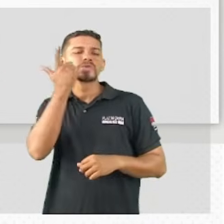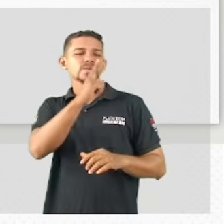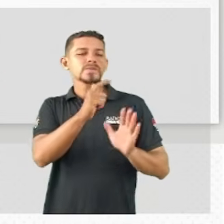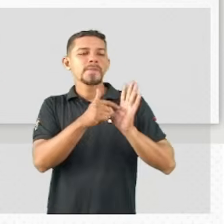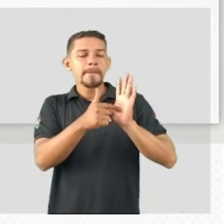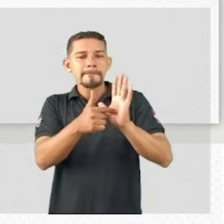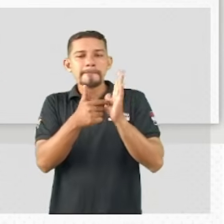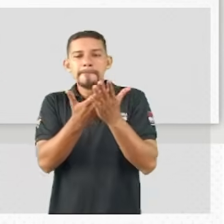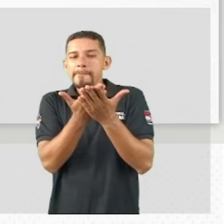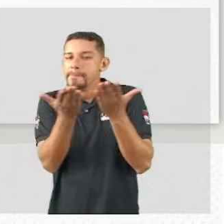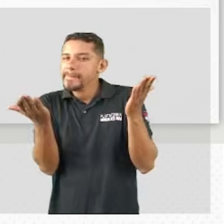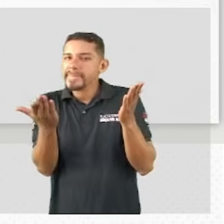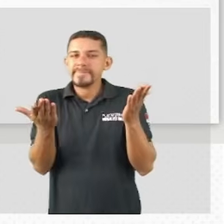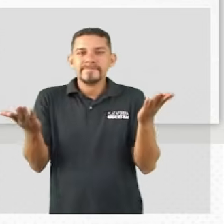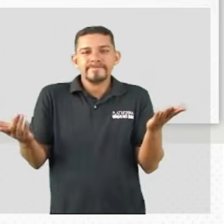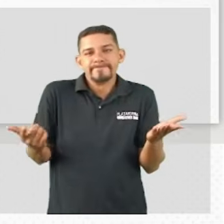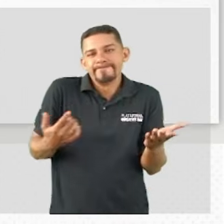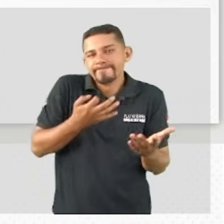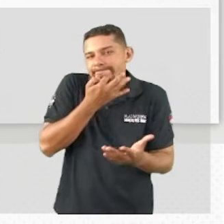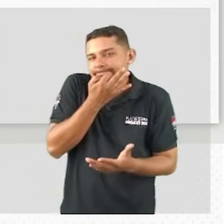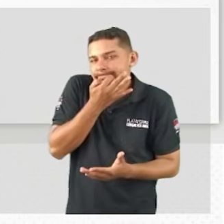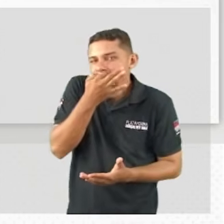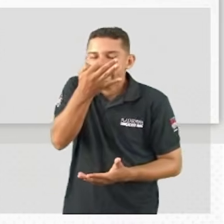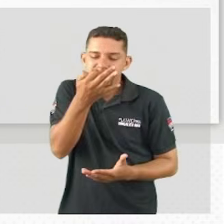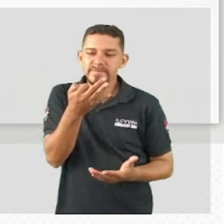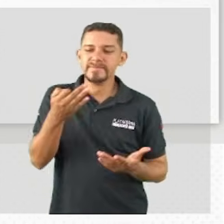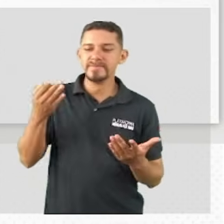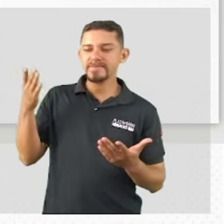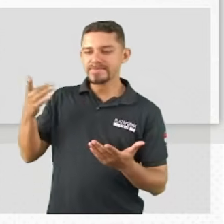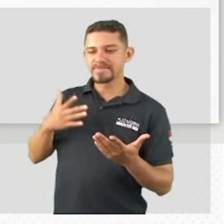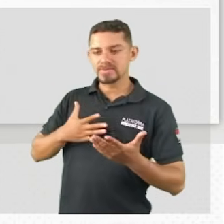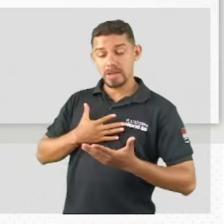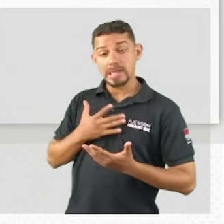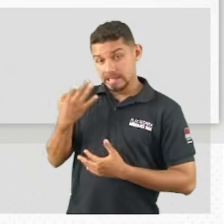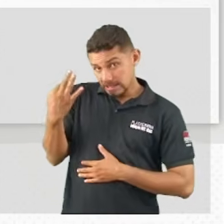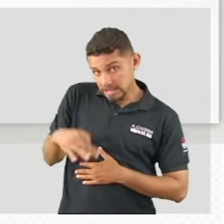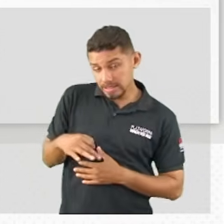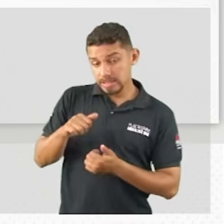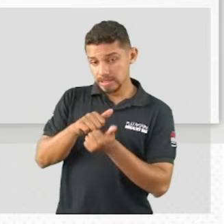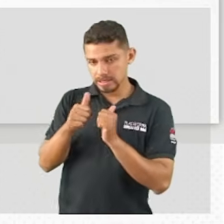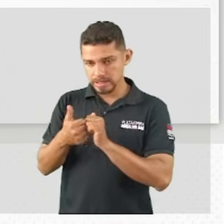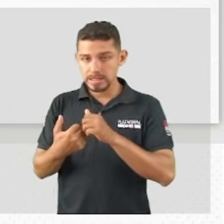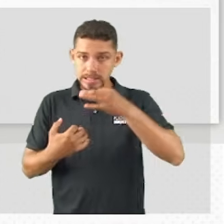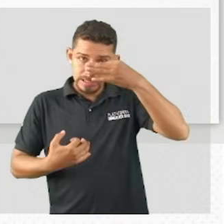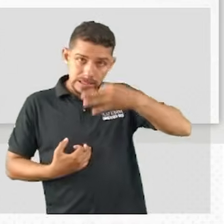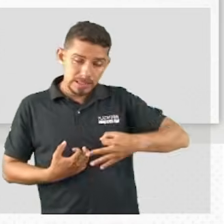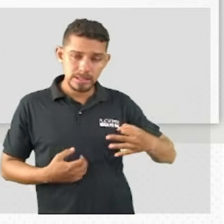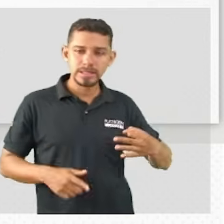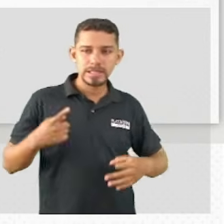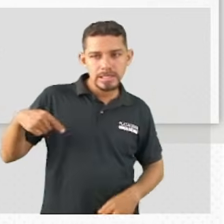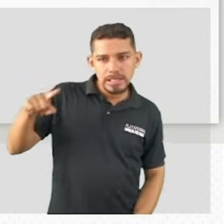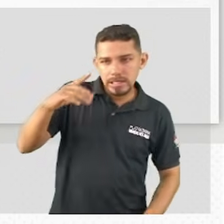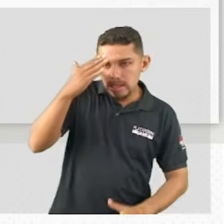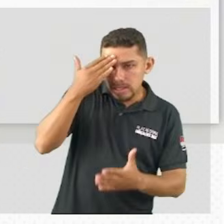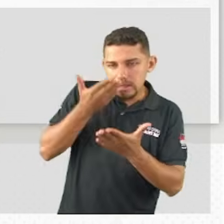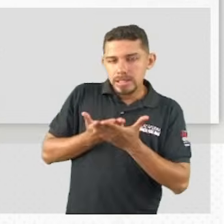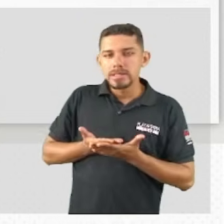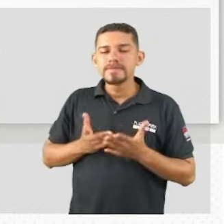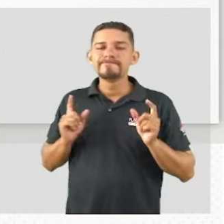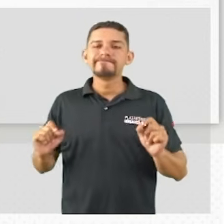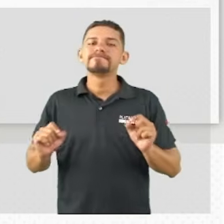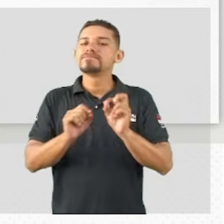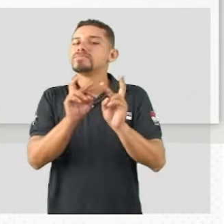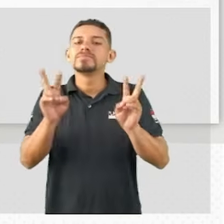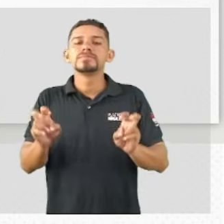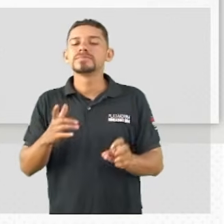seu posicionamento, seu ponto de vista, argumentar de forma adequada para conseguir convencer as pessoas sobre o que